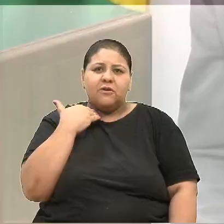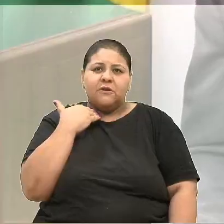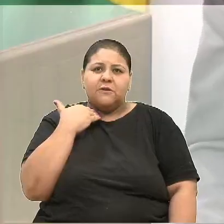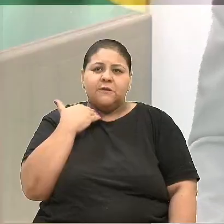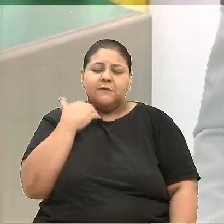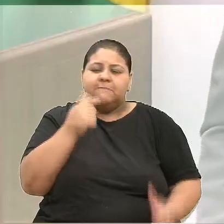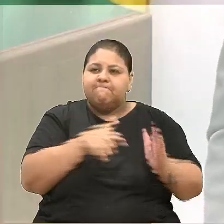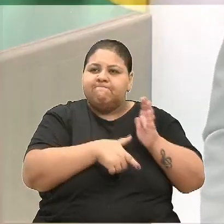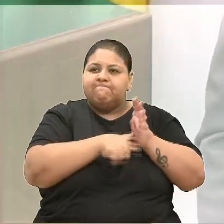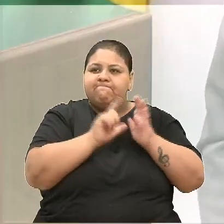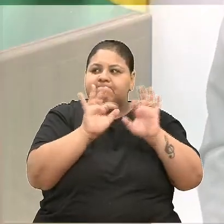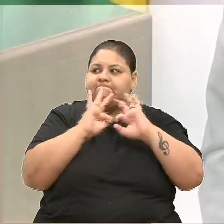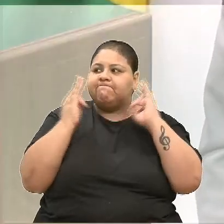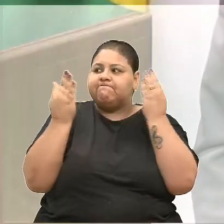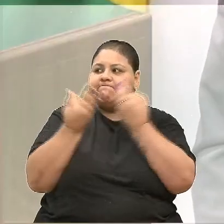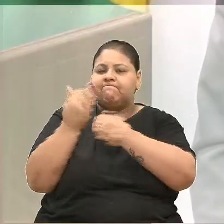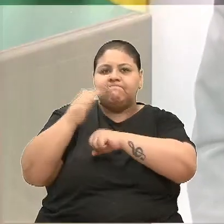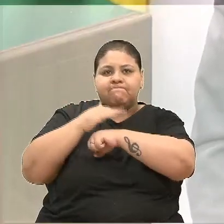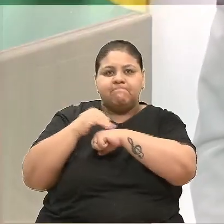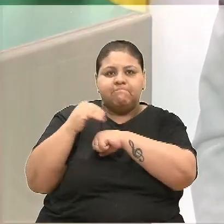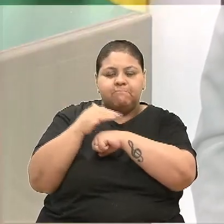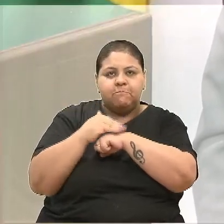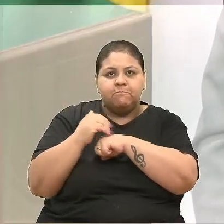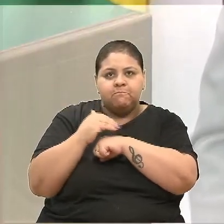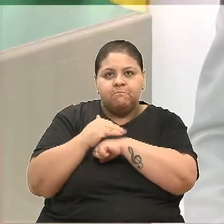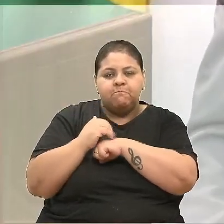aos familiares, nosso carinho,